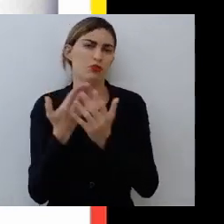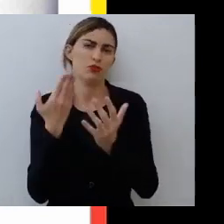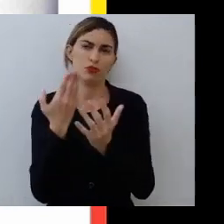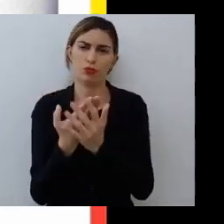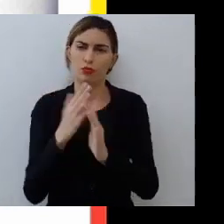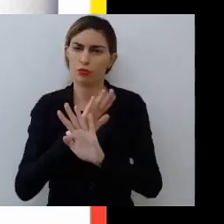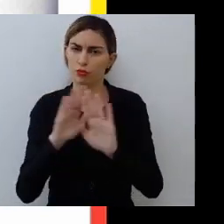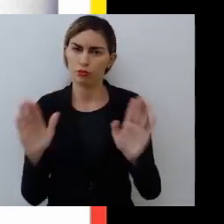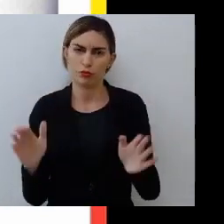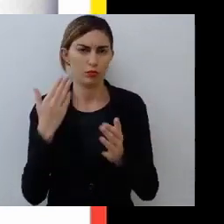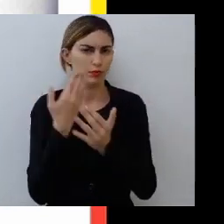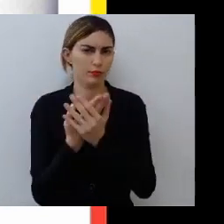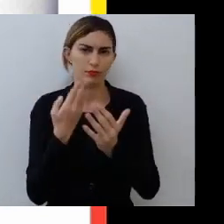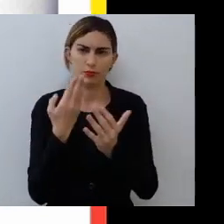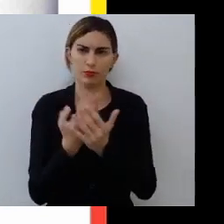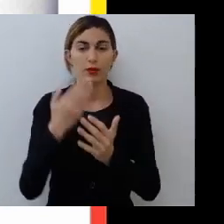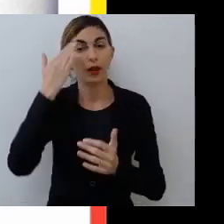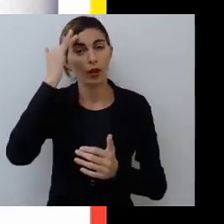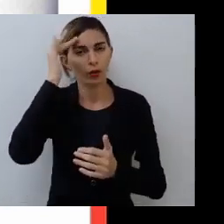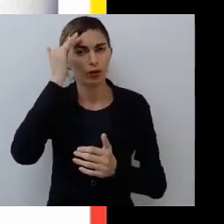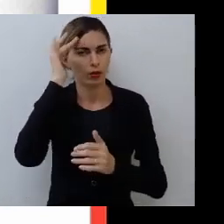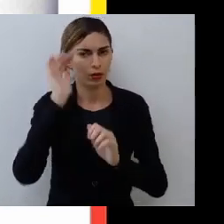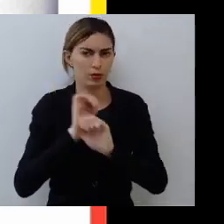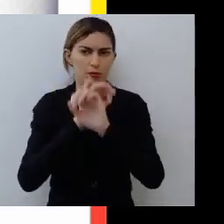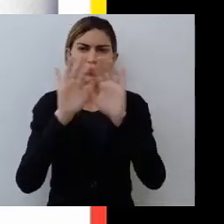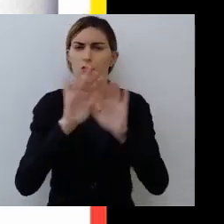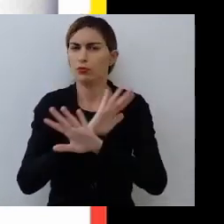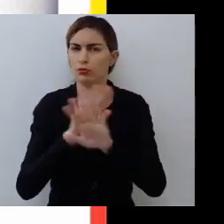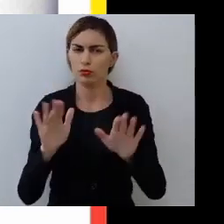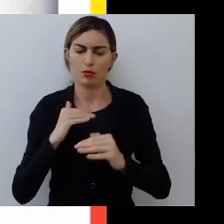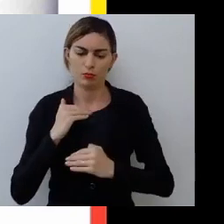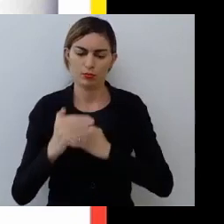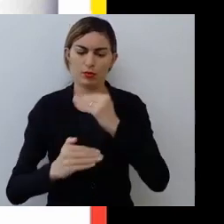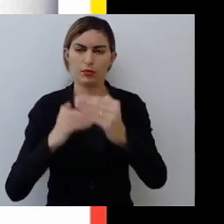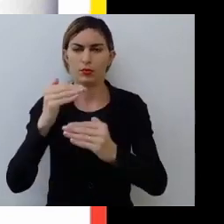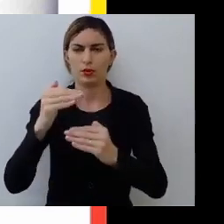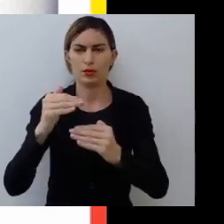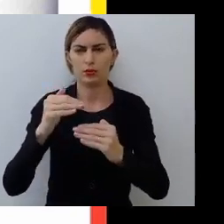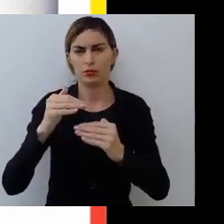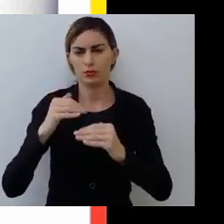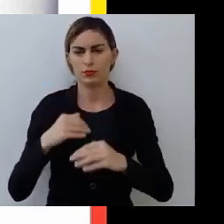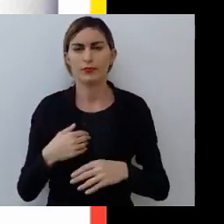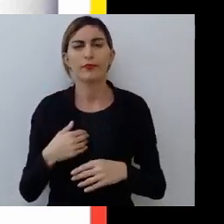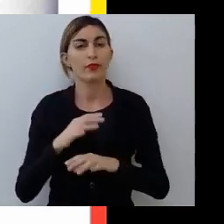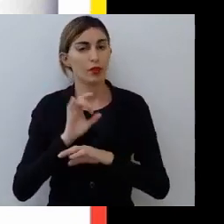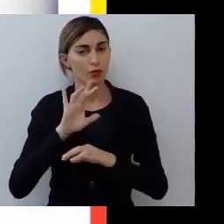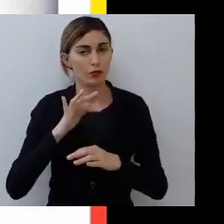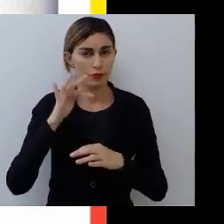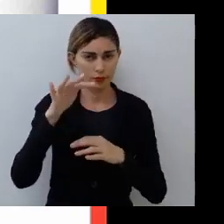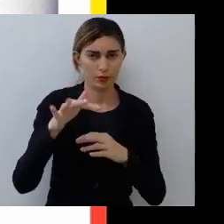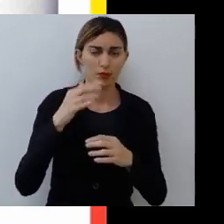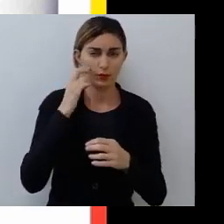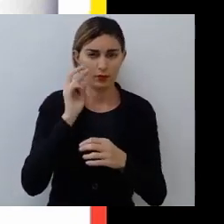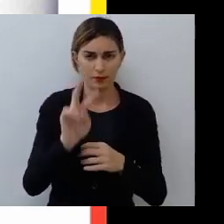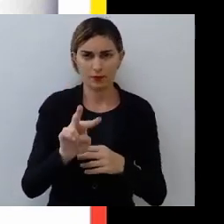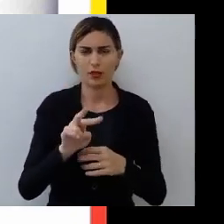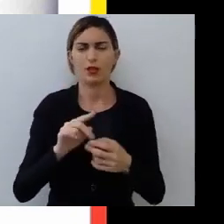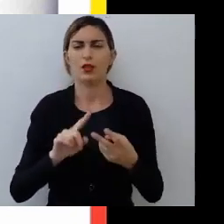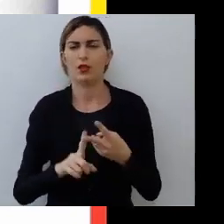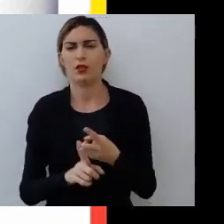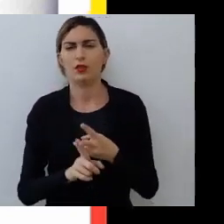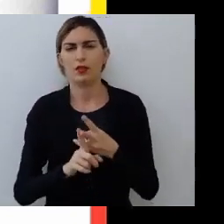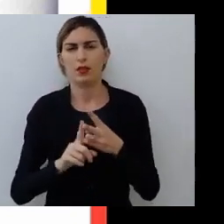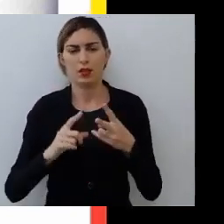estudo, para facilitar a compreensão do processo evolutivo. Então, lá na frente você tem o